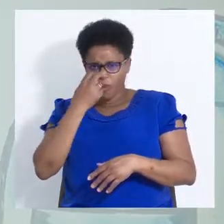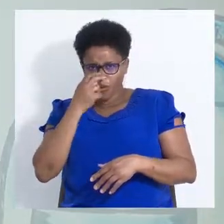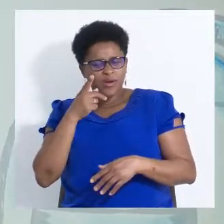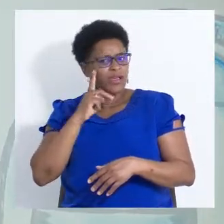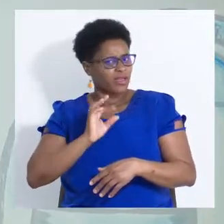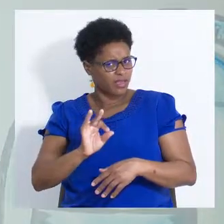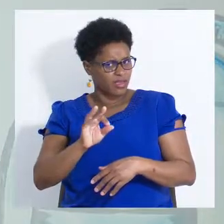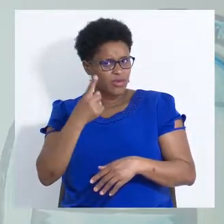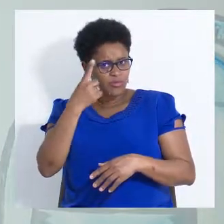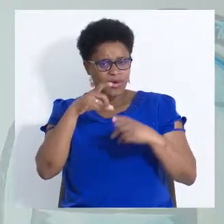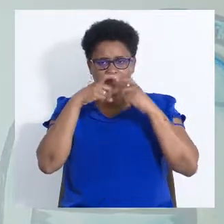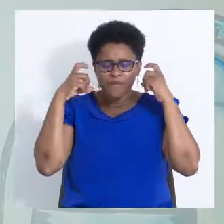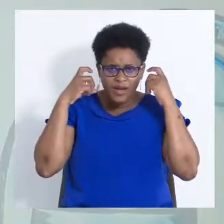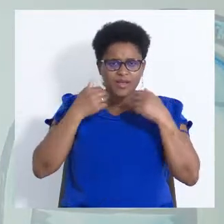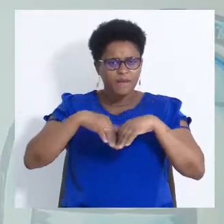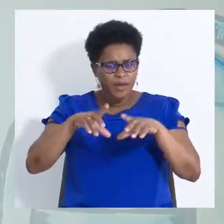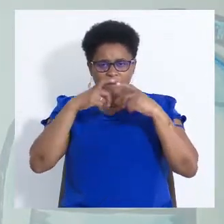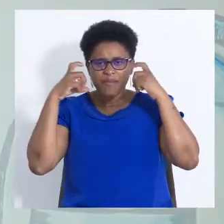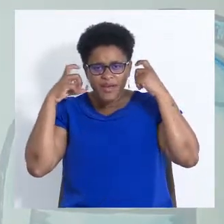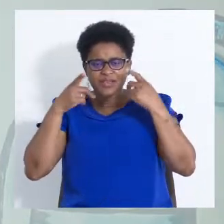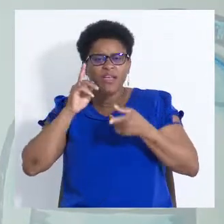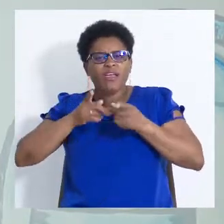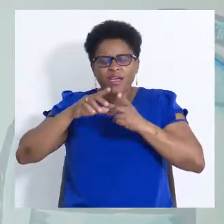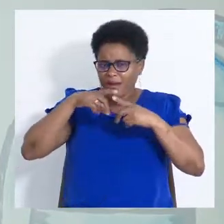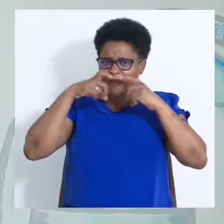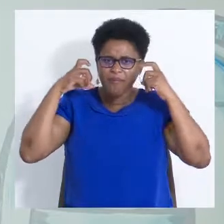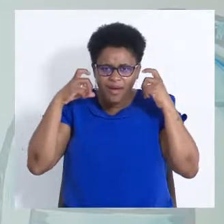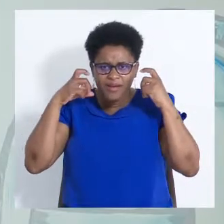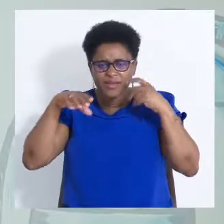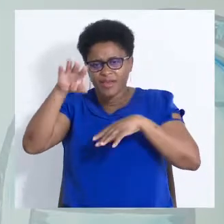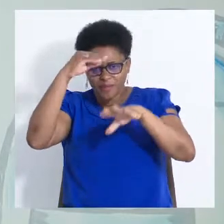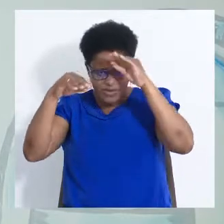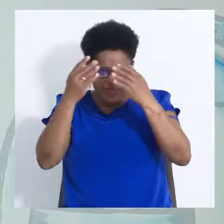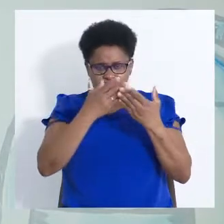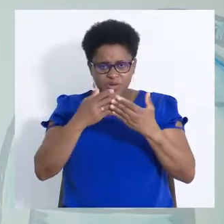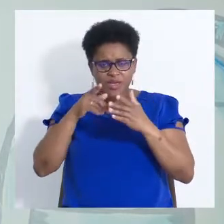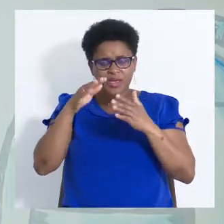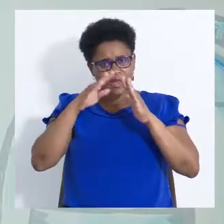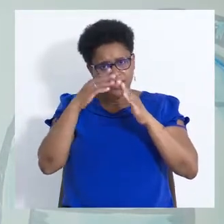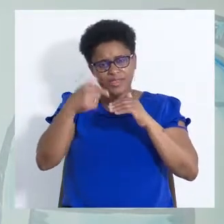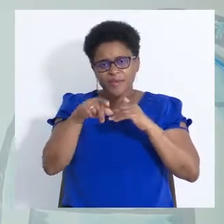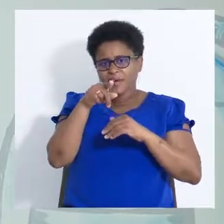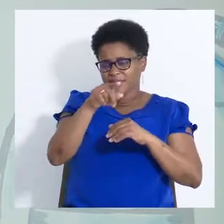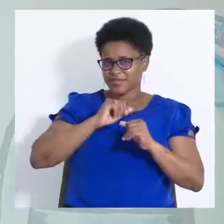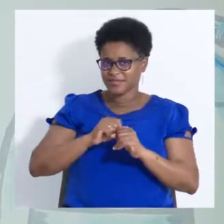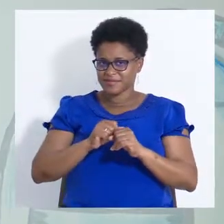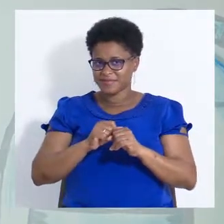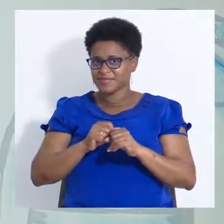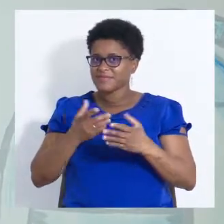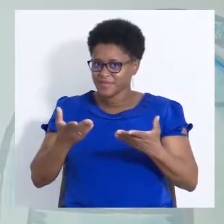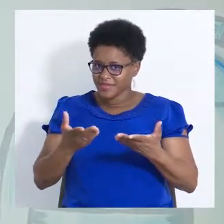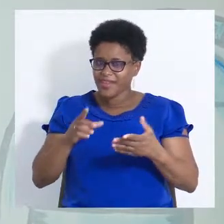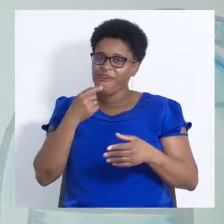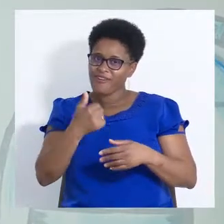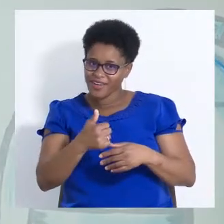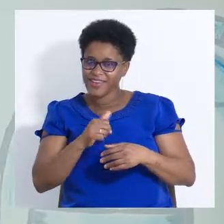assim? Uma máscara, mais máscara que a máscara e que aprender a estudar em casa tem para ti. Que chique,